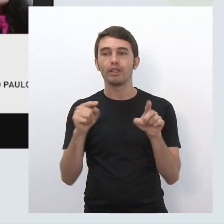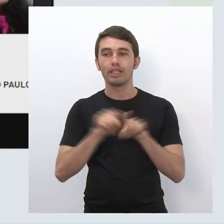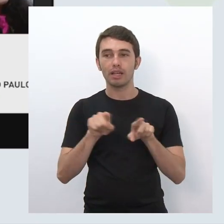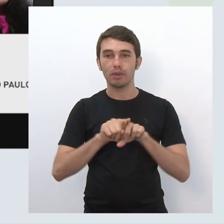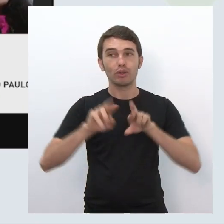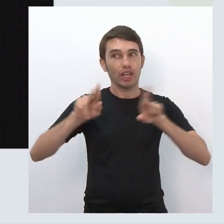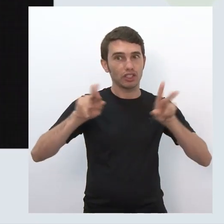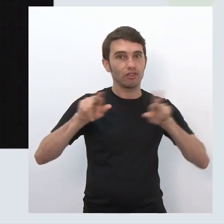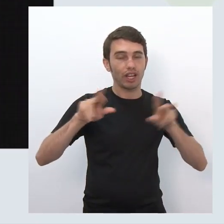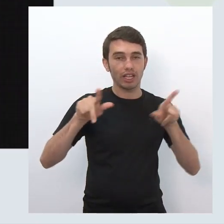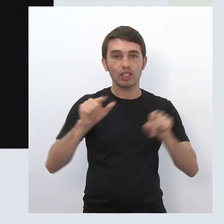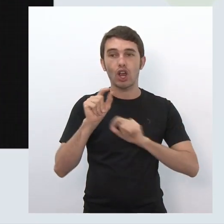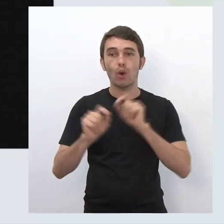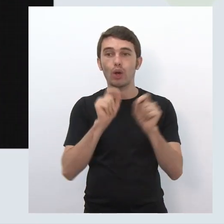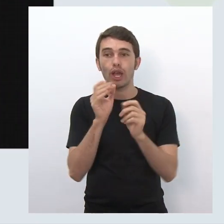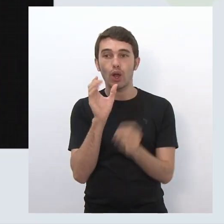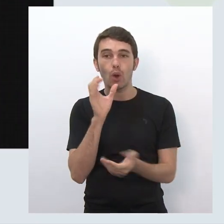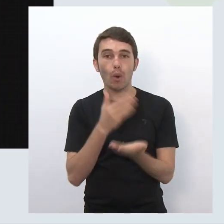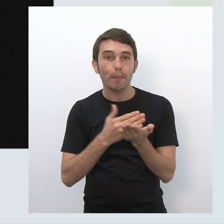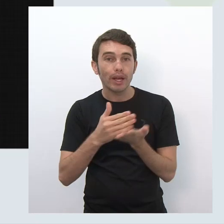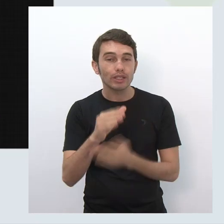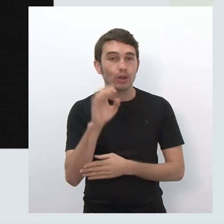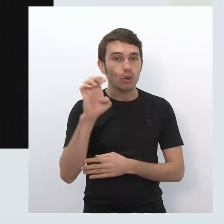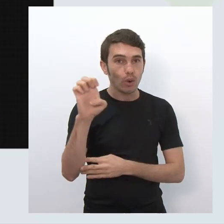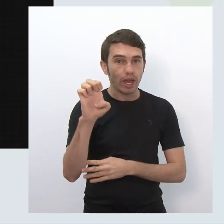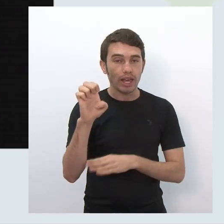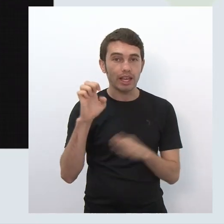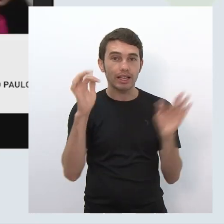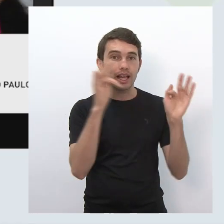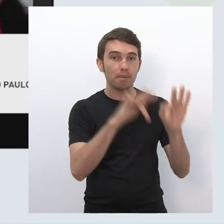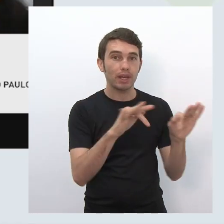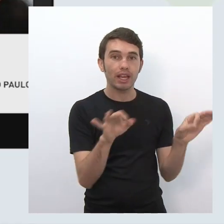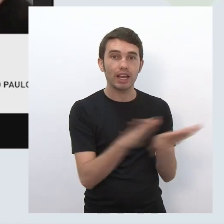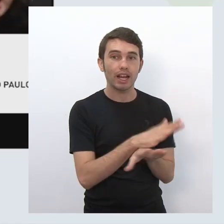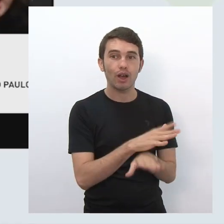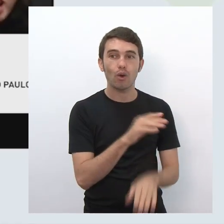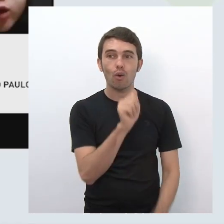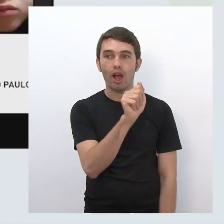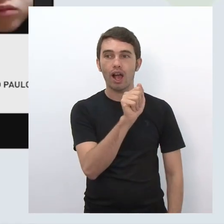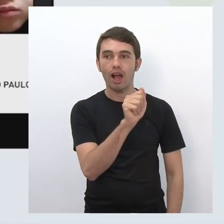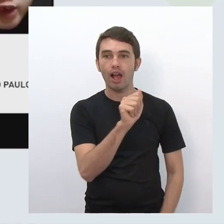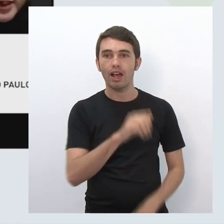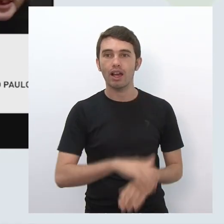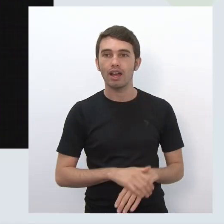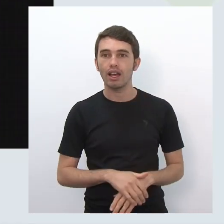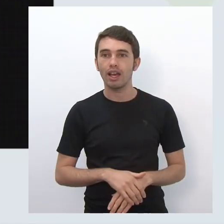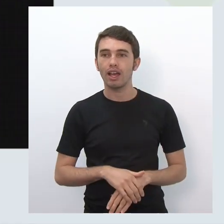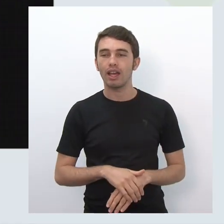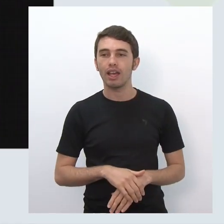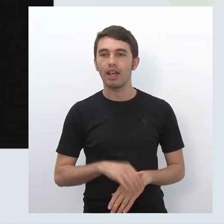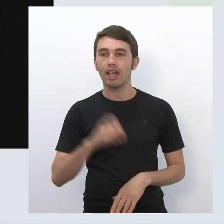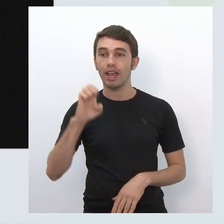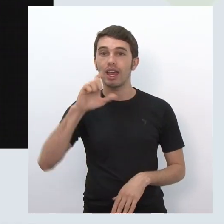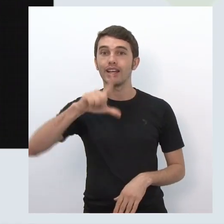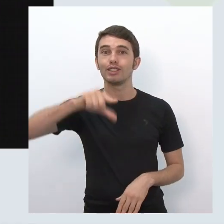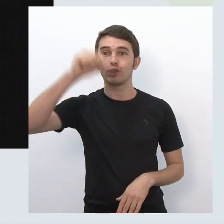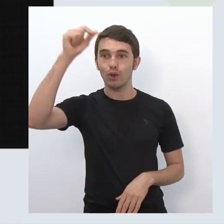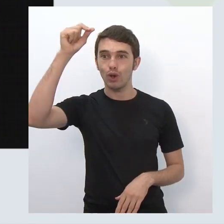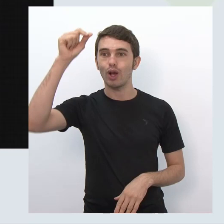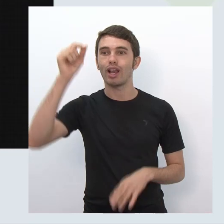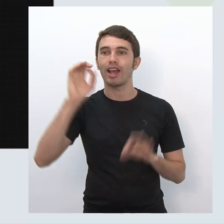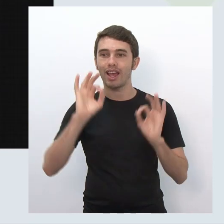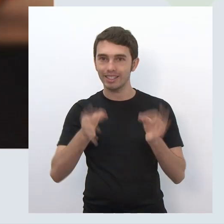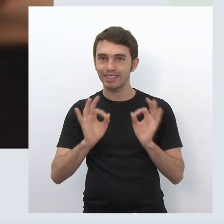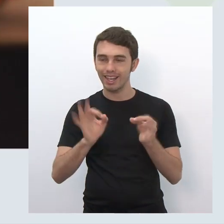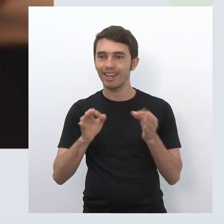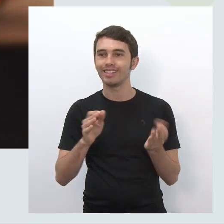é diferente. Começa com E e acaba com A. Educação. Escolha. Exatamente,